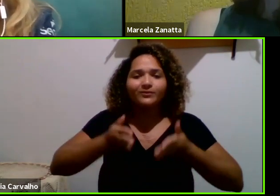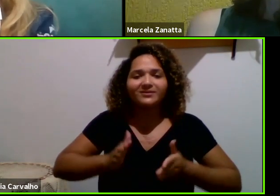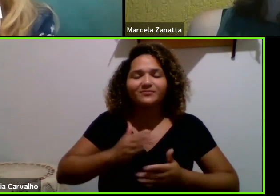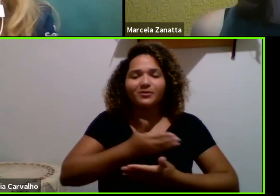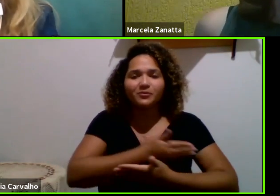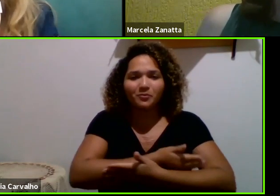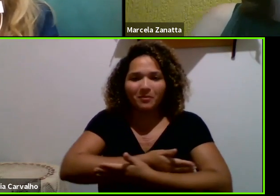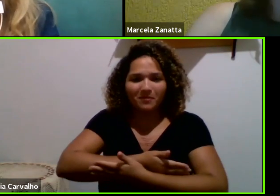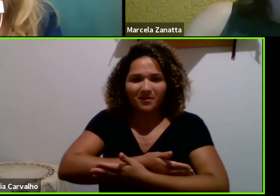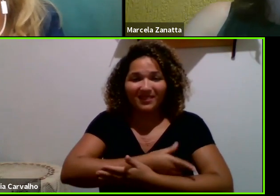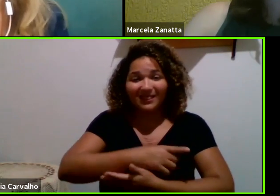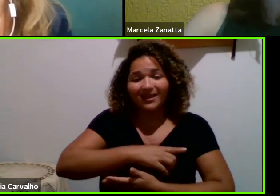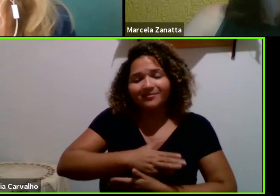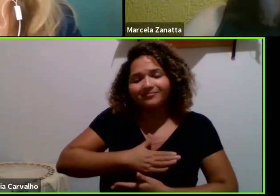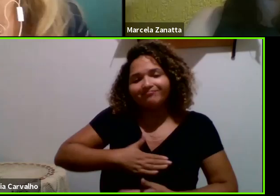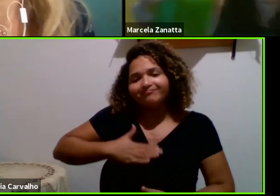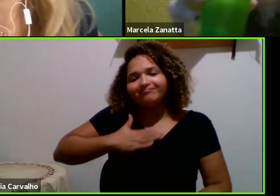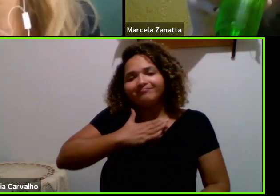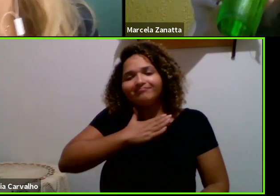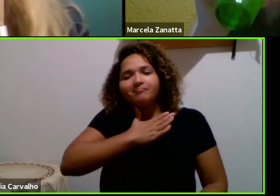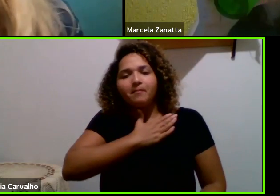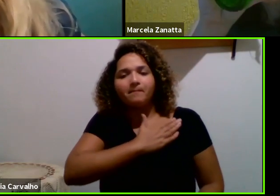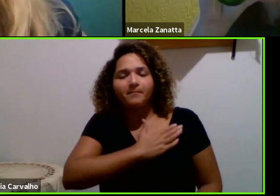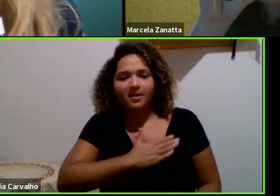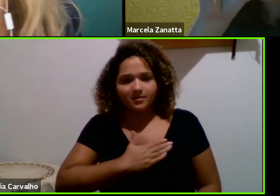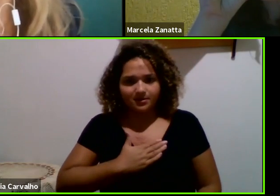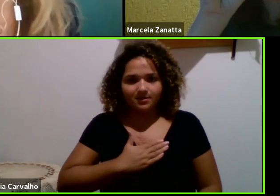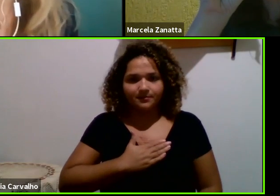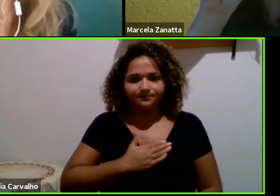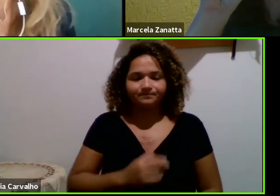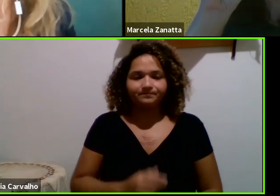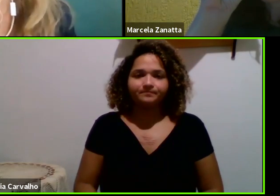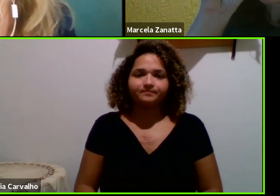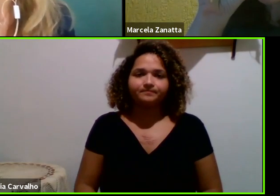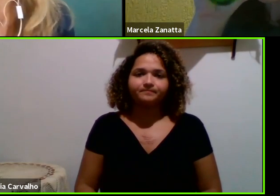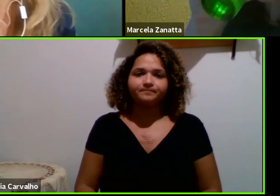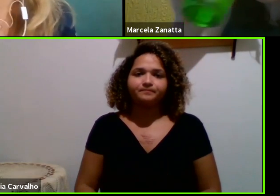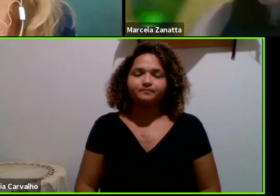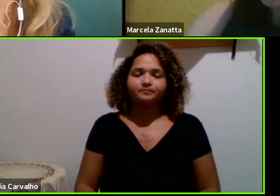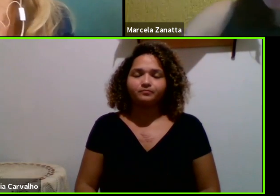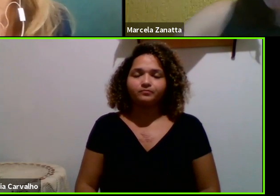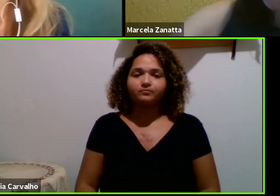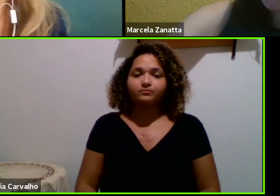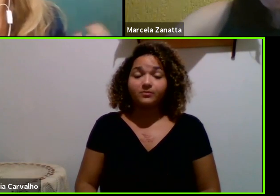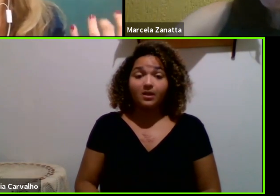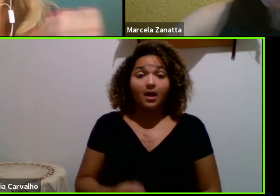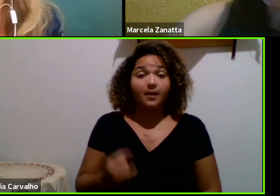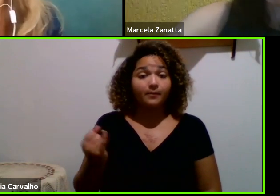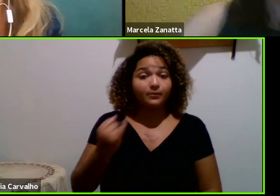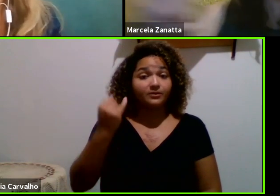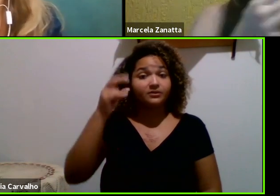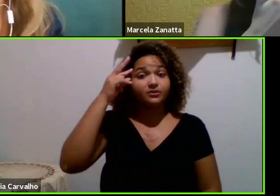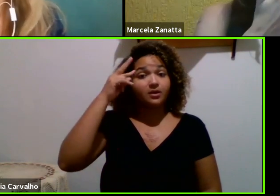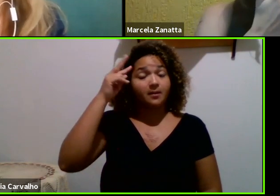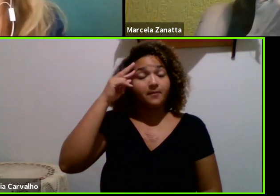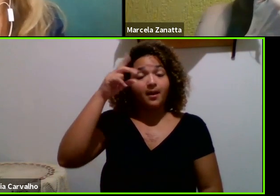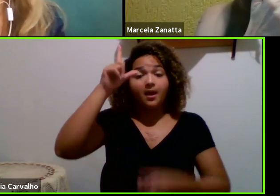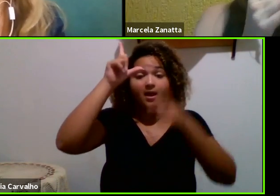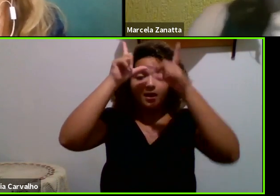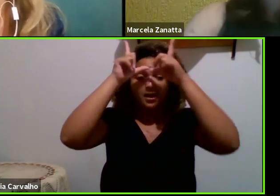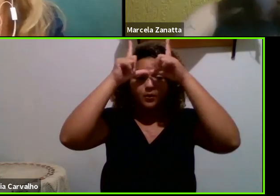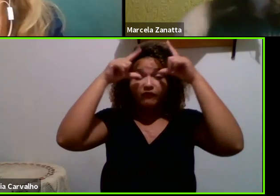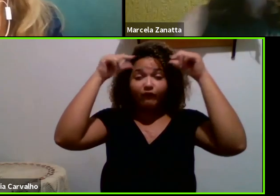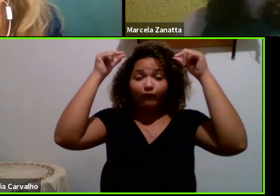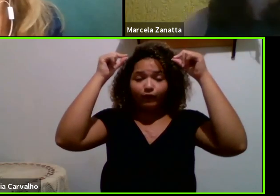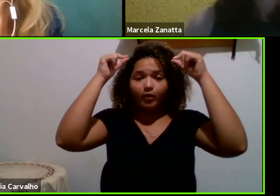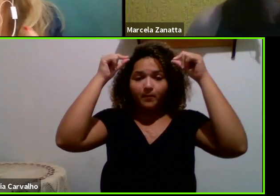Exatamente. E é sempre importante reforçar, né, Marcela, que o enfermeiro obstetra, as obstetrizes, a equipe multidisciplinar,